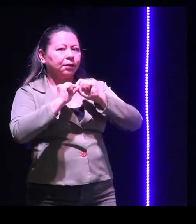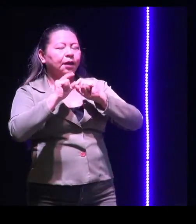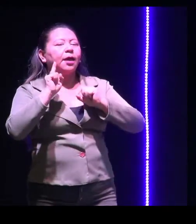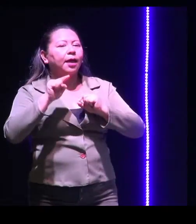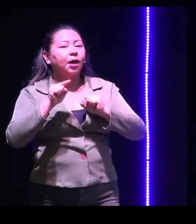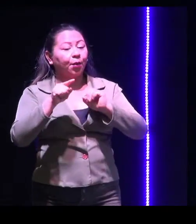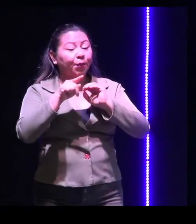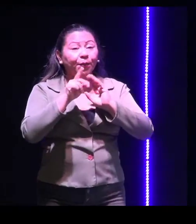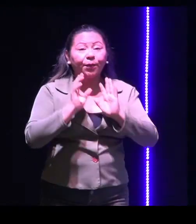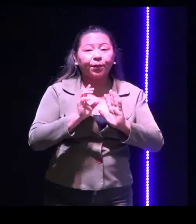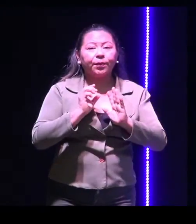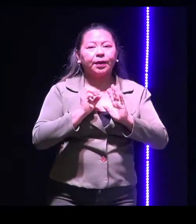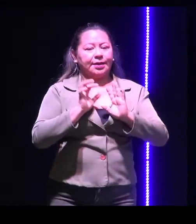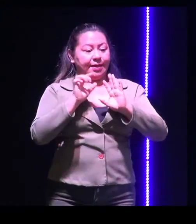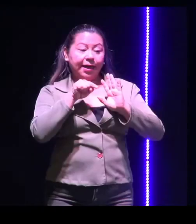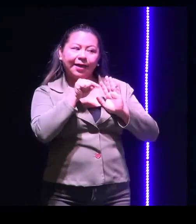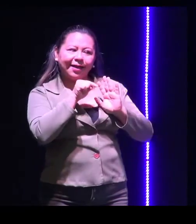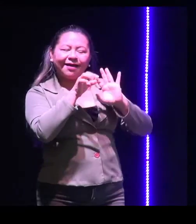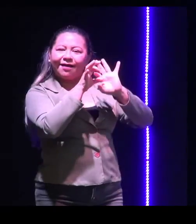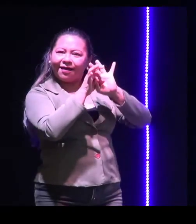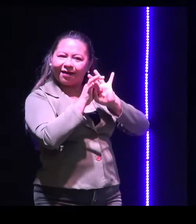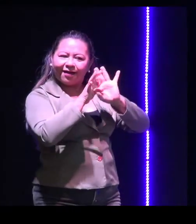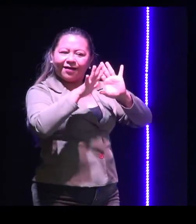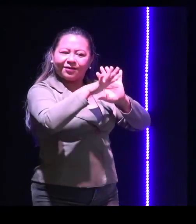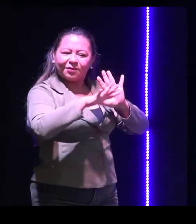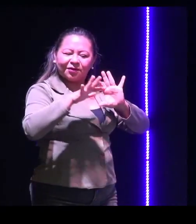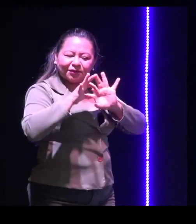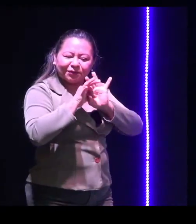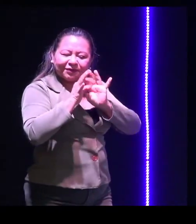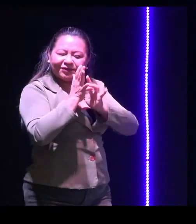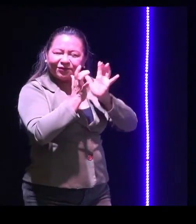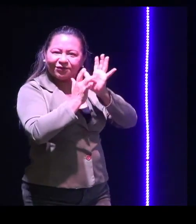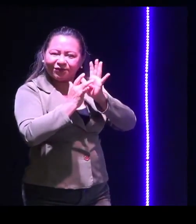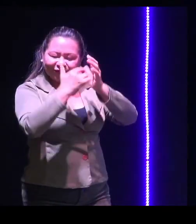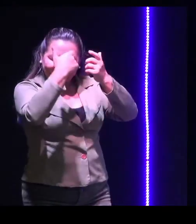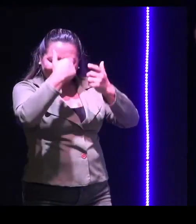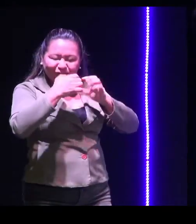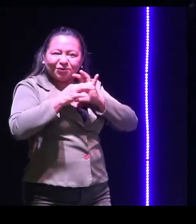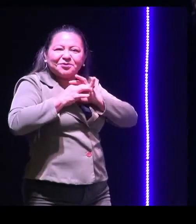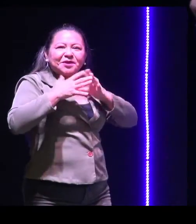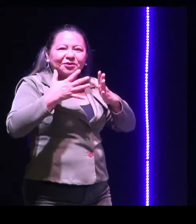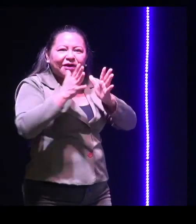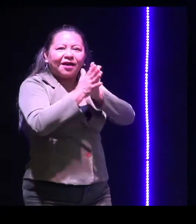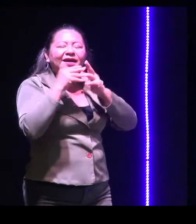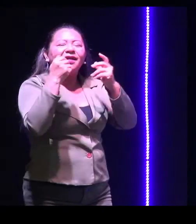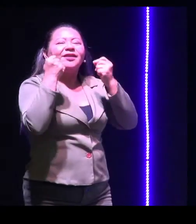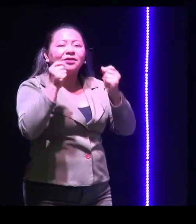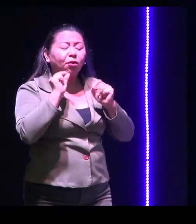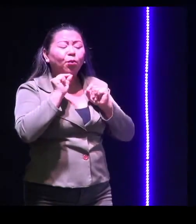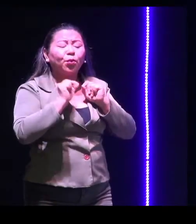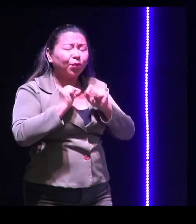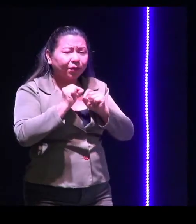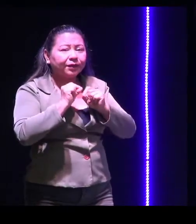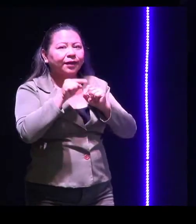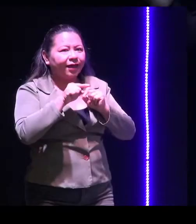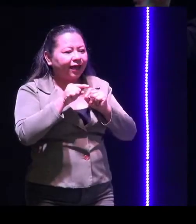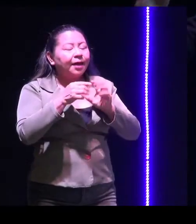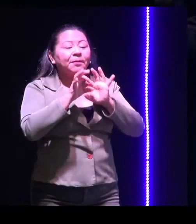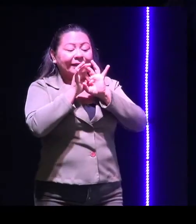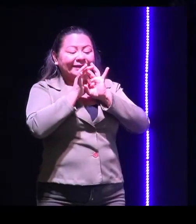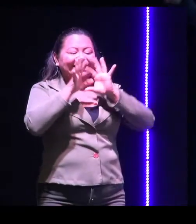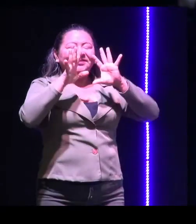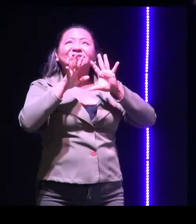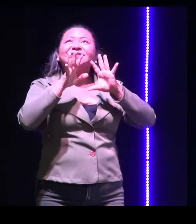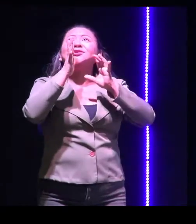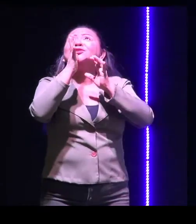foi para a liberdade que Cristo nos libertou. Aleluia! Foi para a